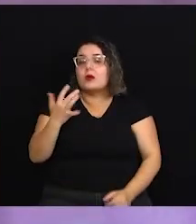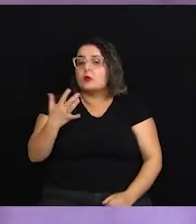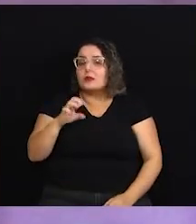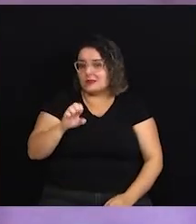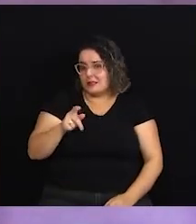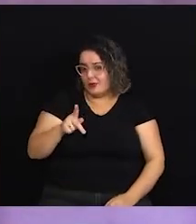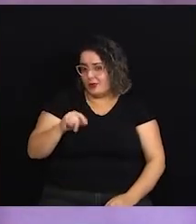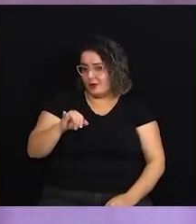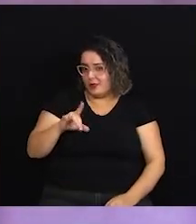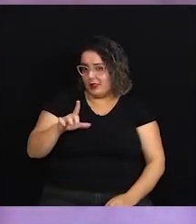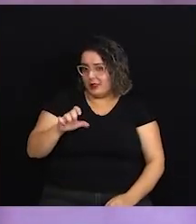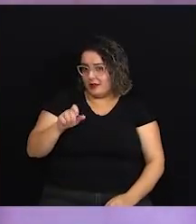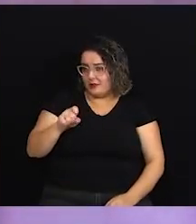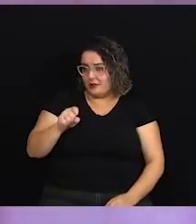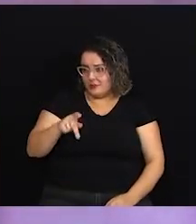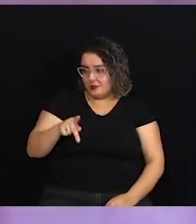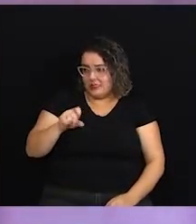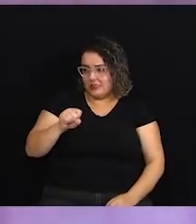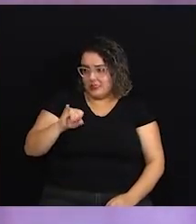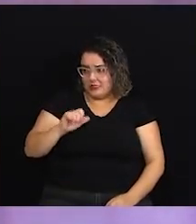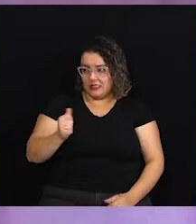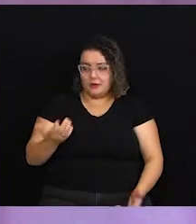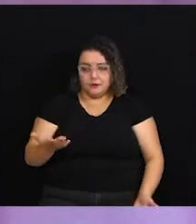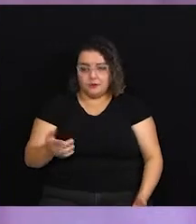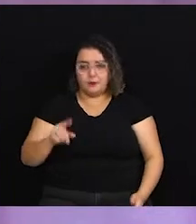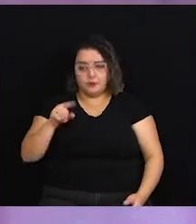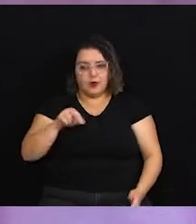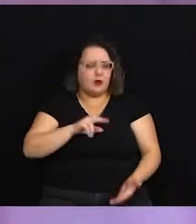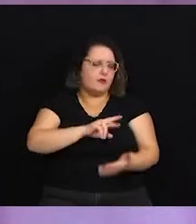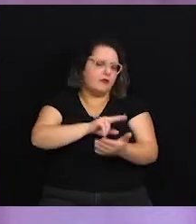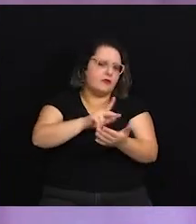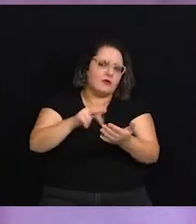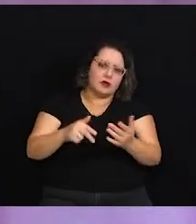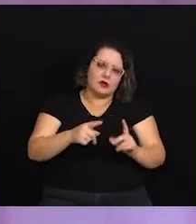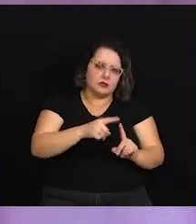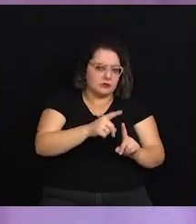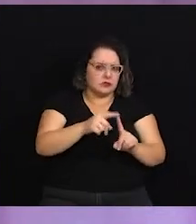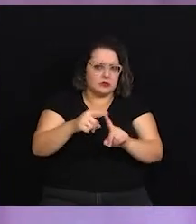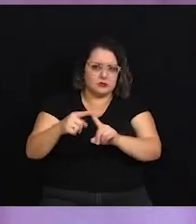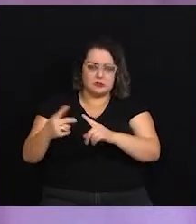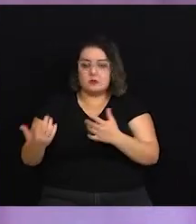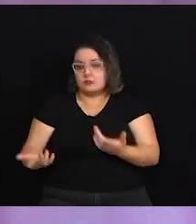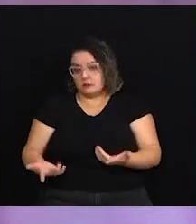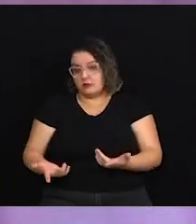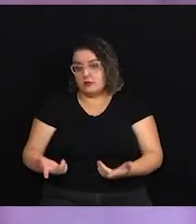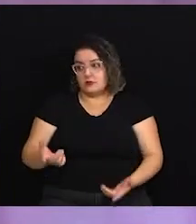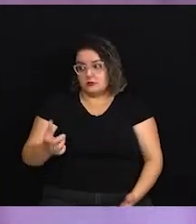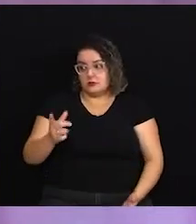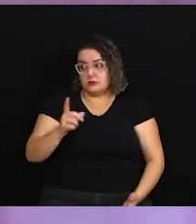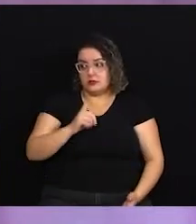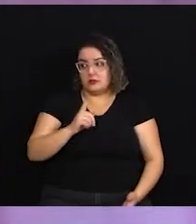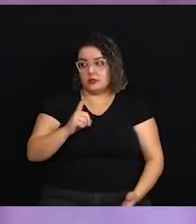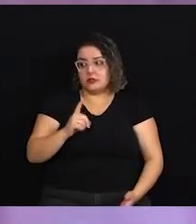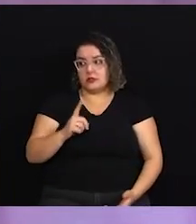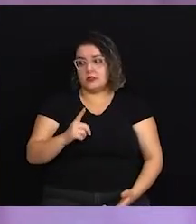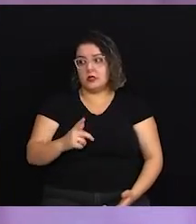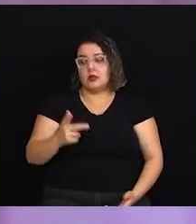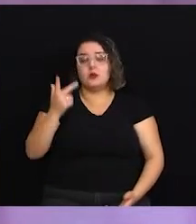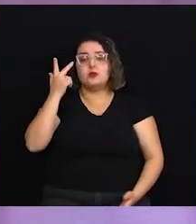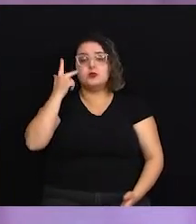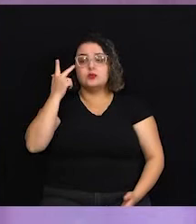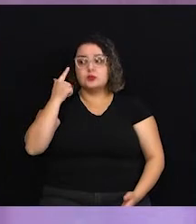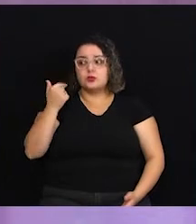epilepsia bom então aí parecia que em várias causas e ela tem a mais de uma frequência